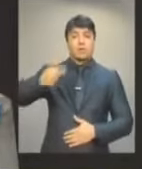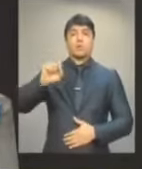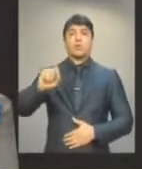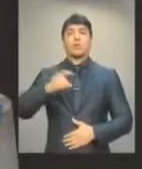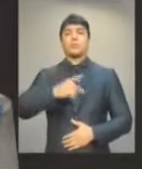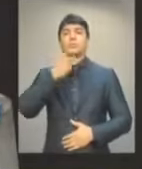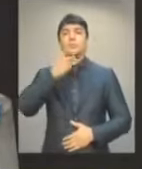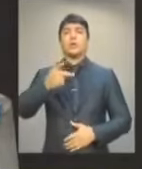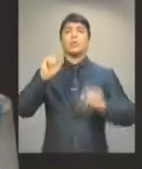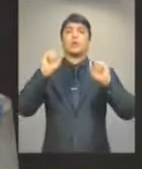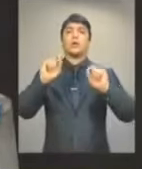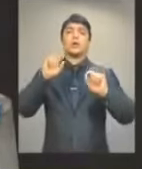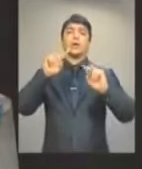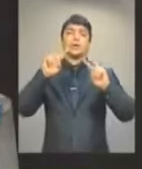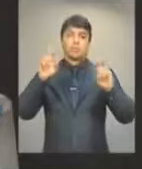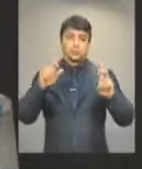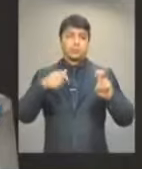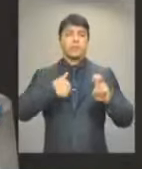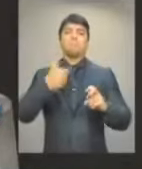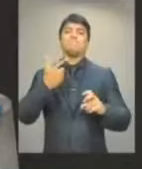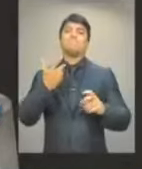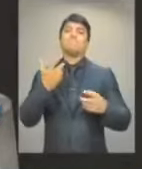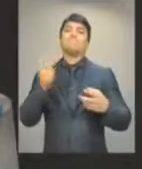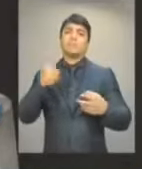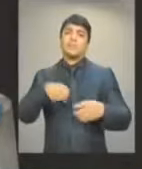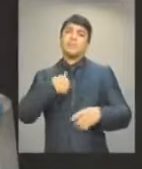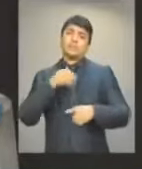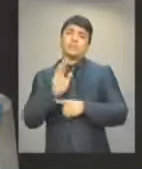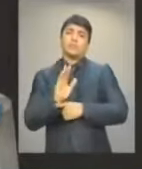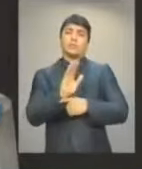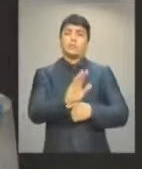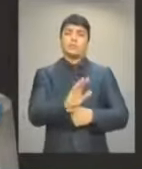exortar a minha solidariedade